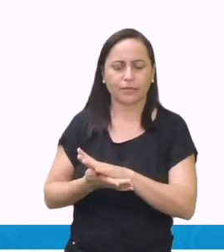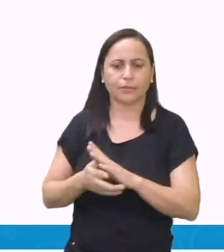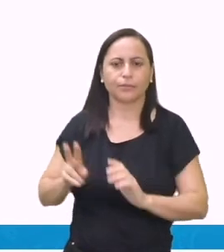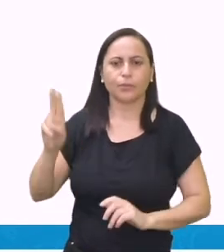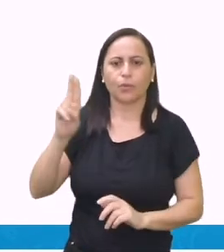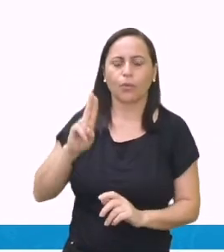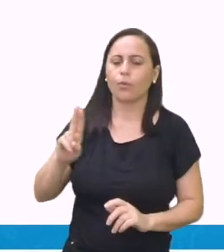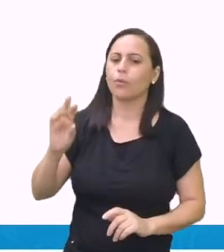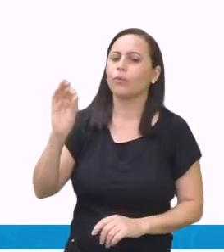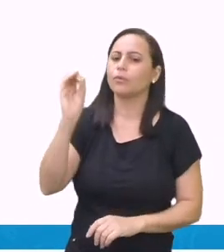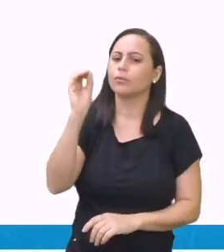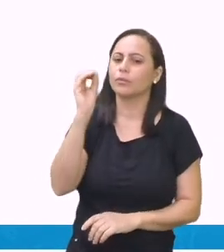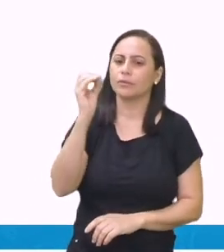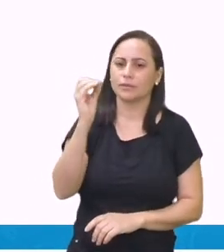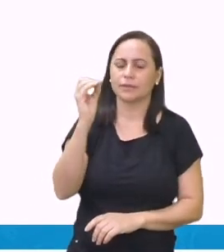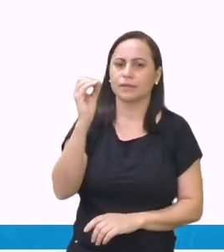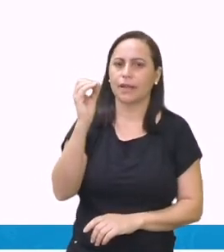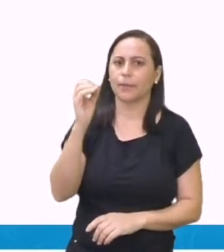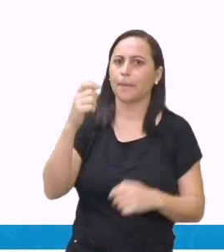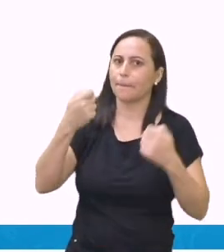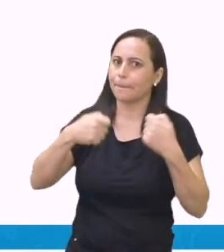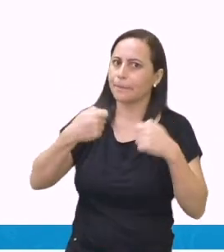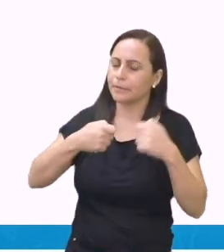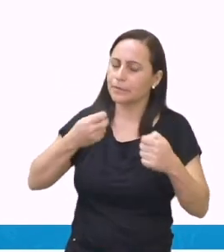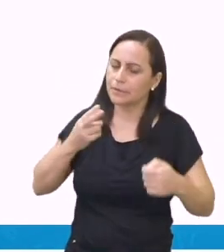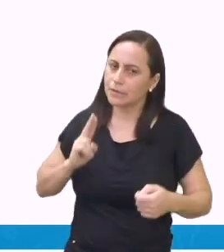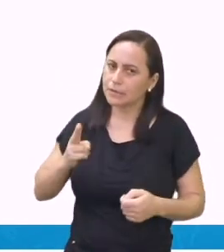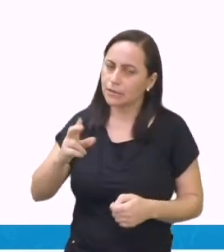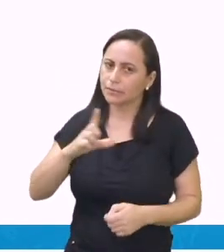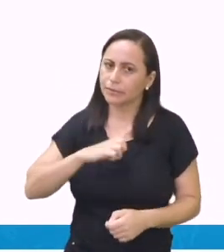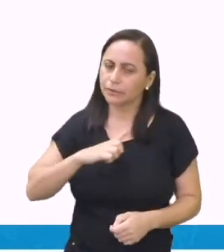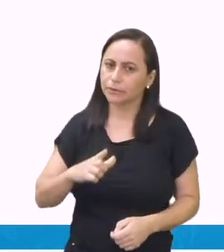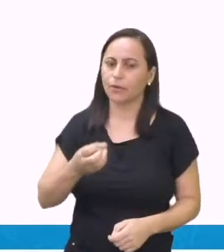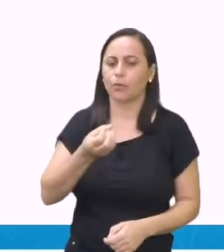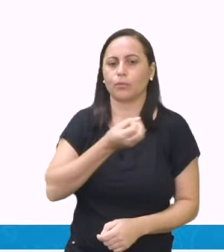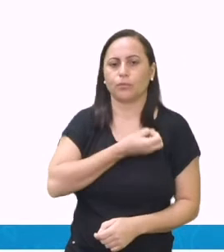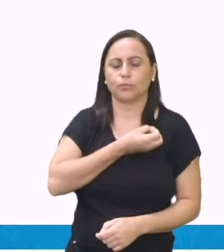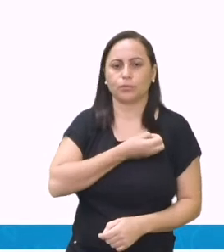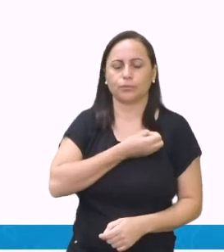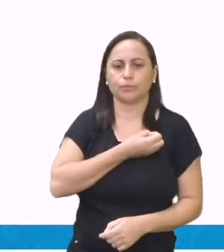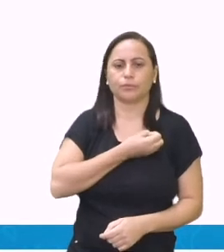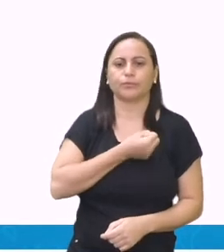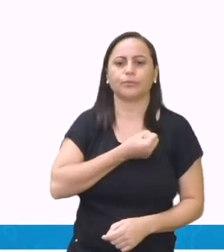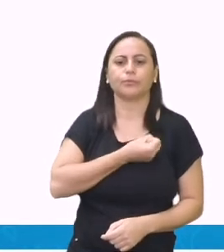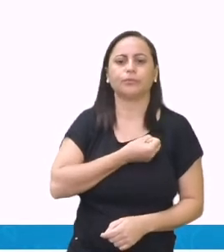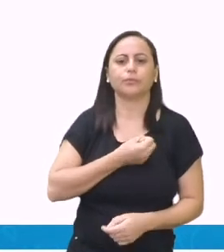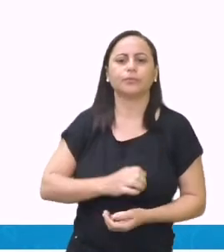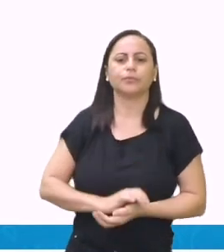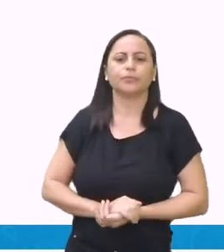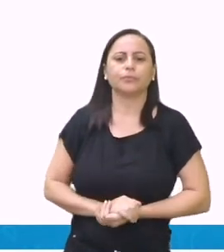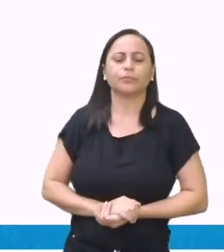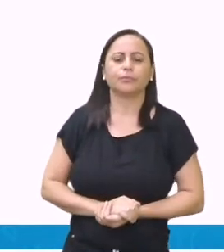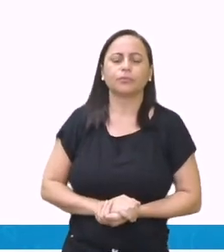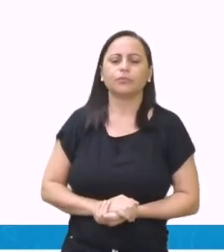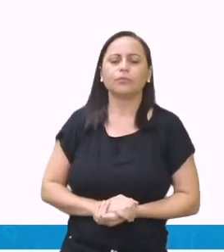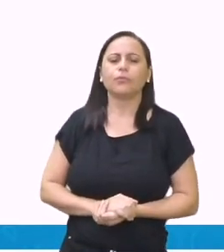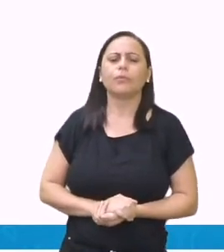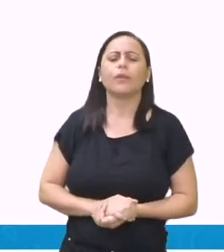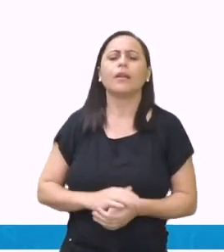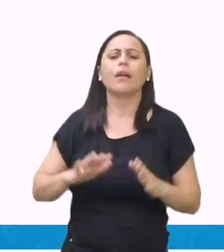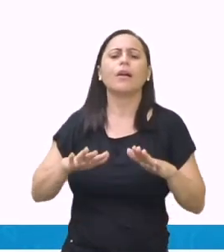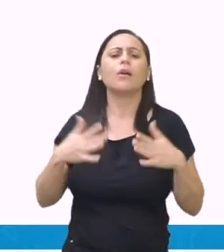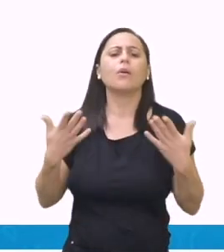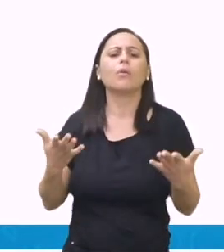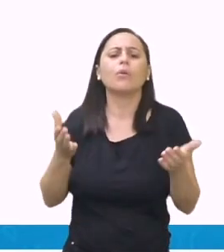unidade não pode ficar sem um algarismo. Agora, quantos amarradinhos